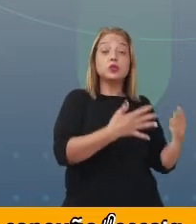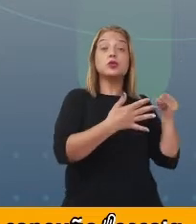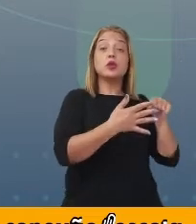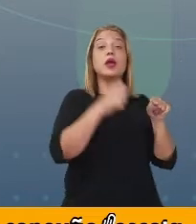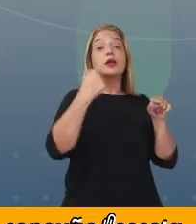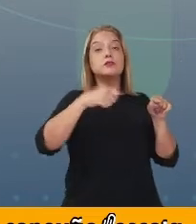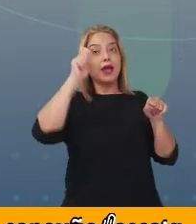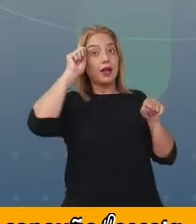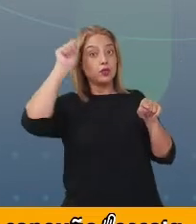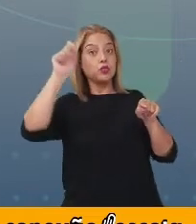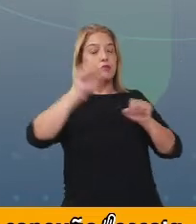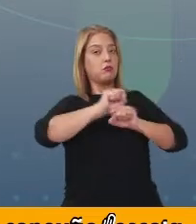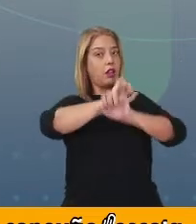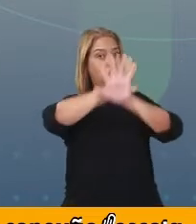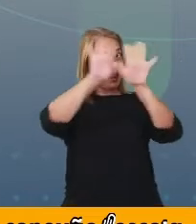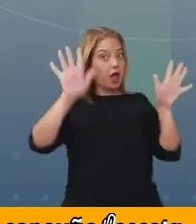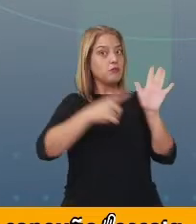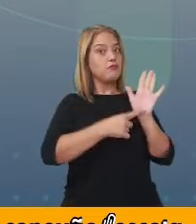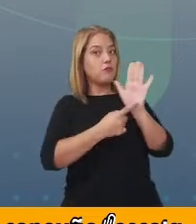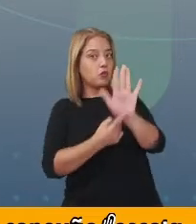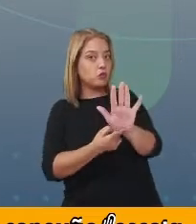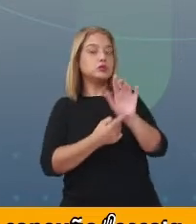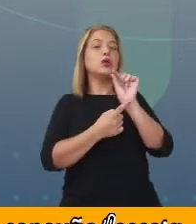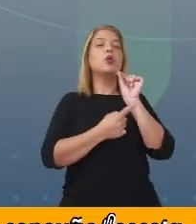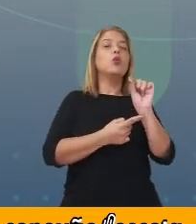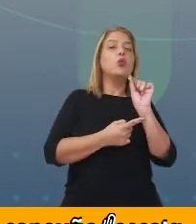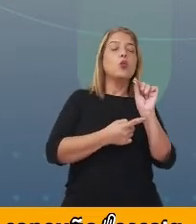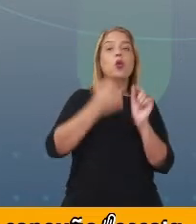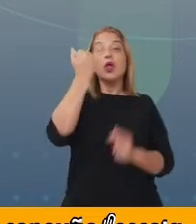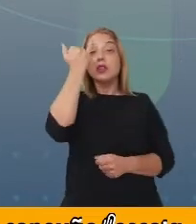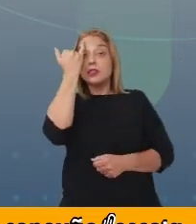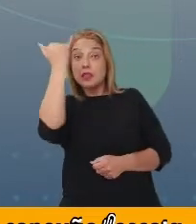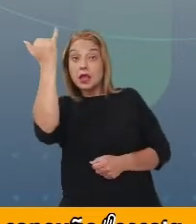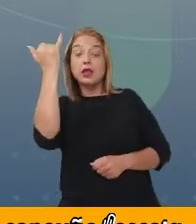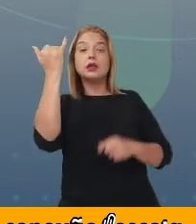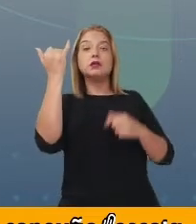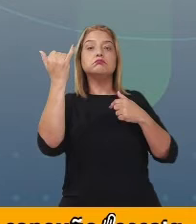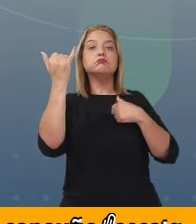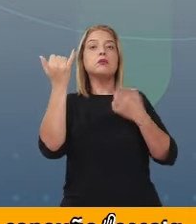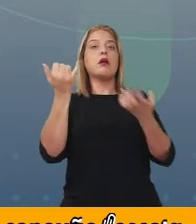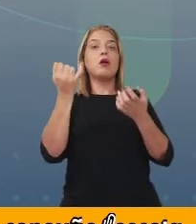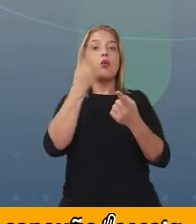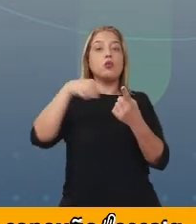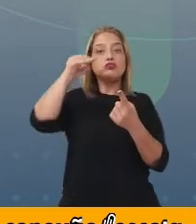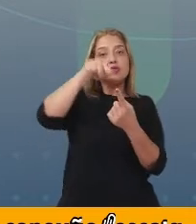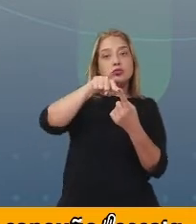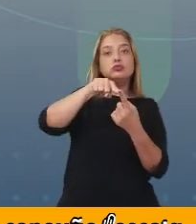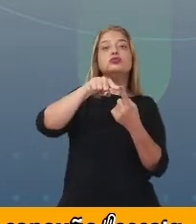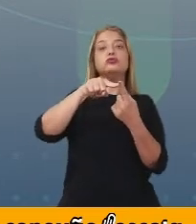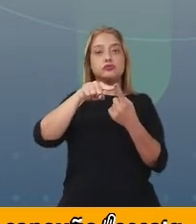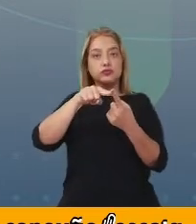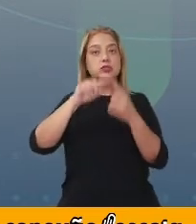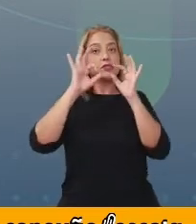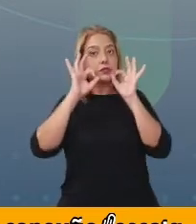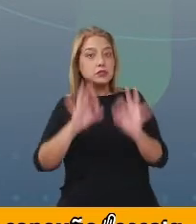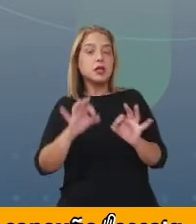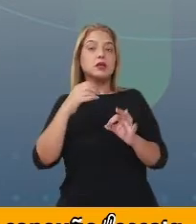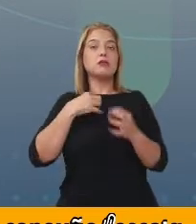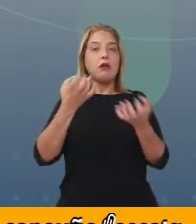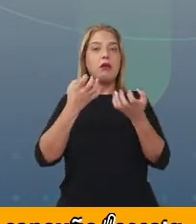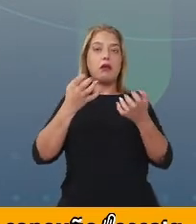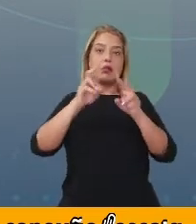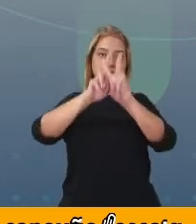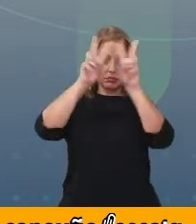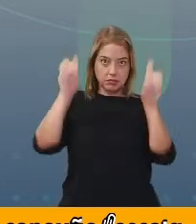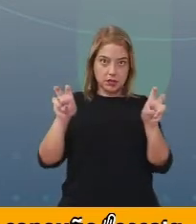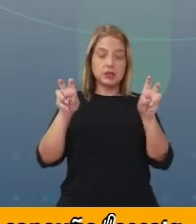deixar clara qual é a sua ideia central a respeito do tema que ele está escrevendo. E